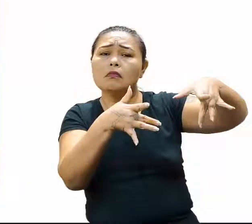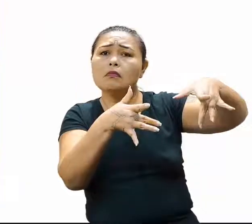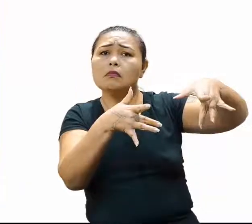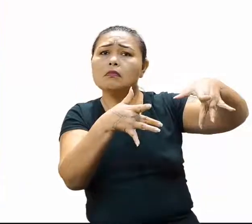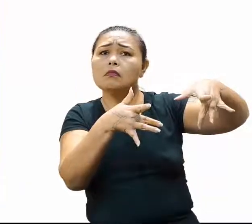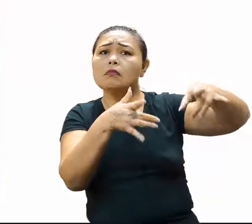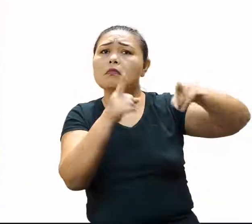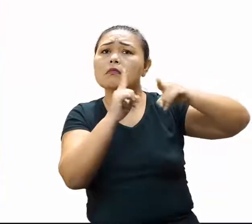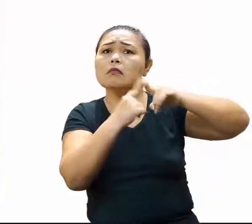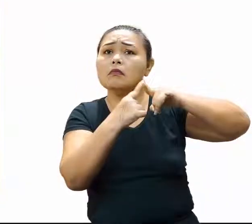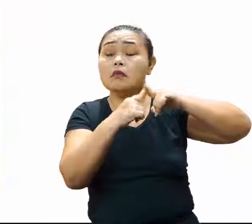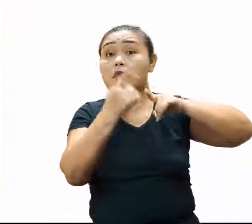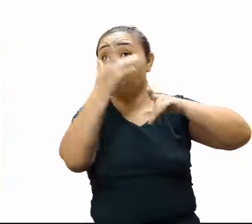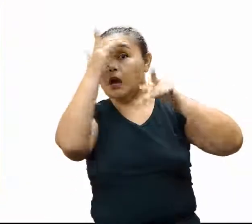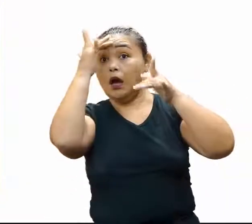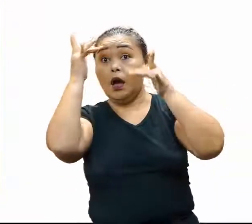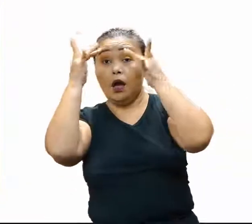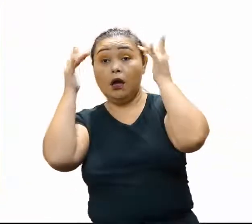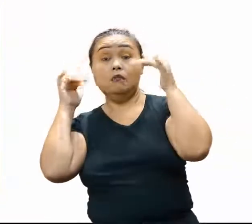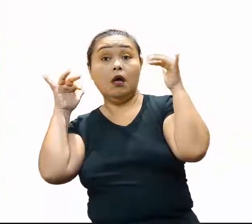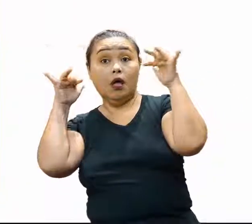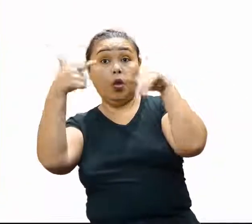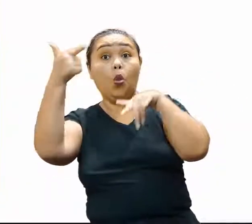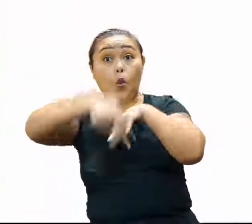povoada somente por negros,